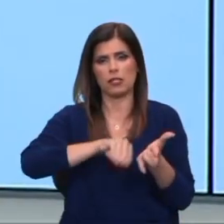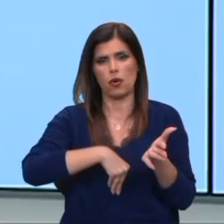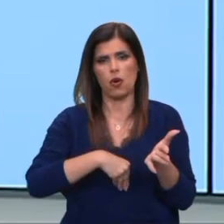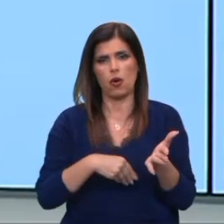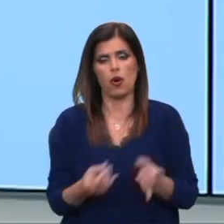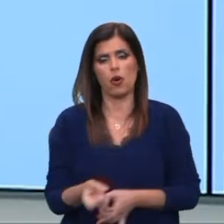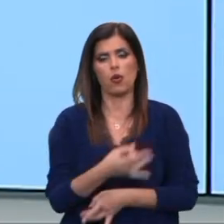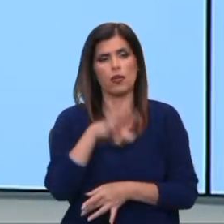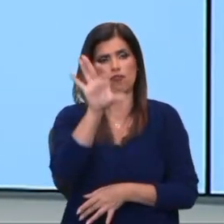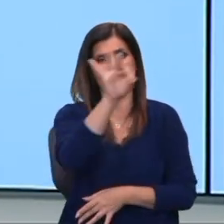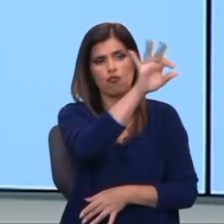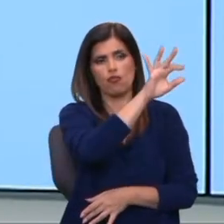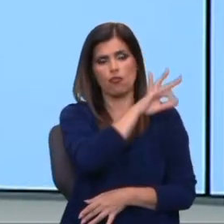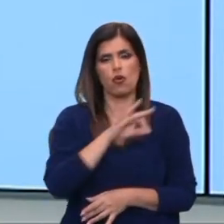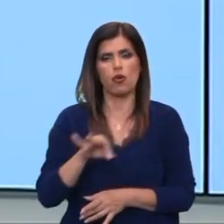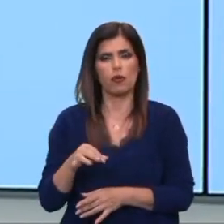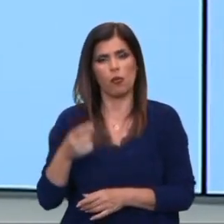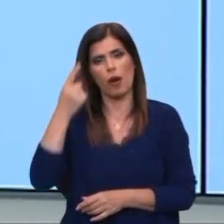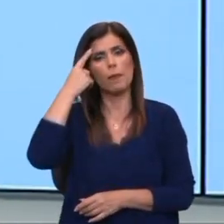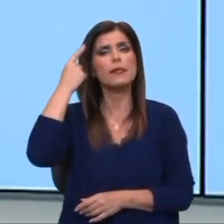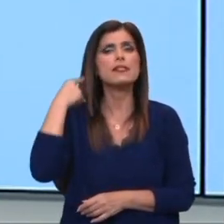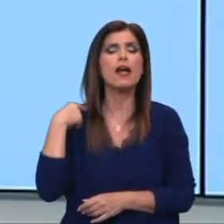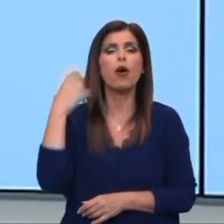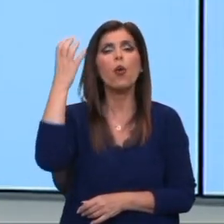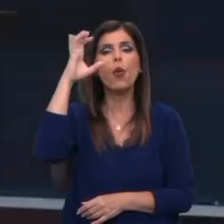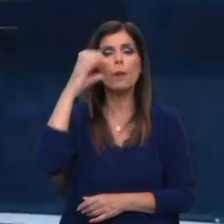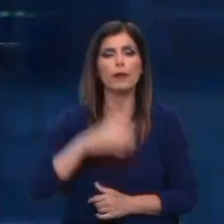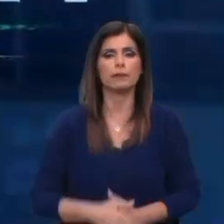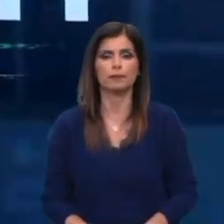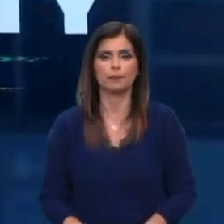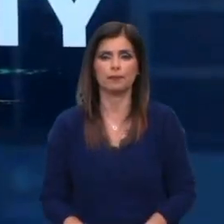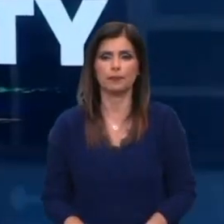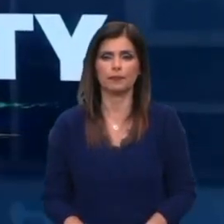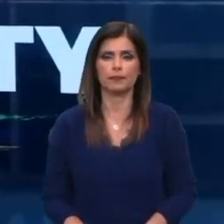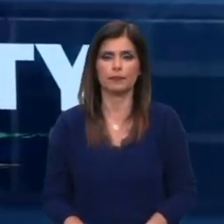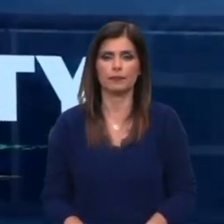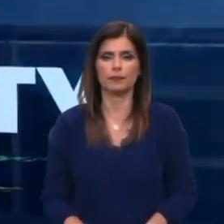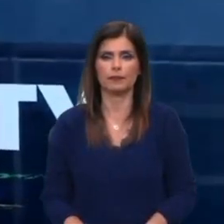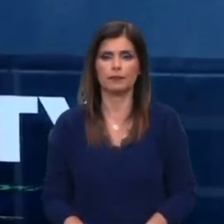de captação que decorreu no ano passado na Colômbia.